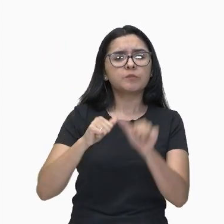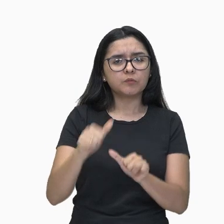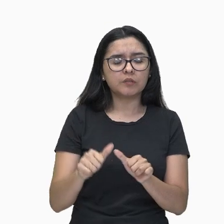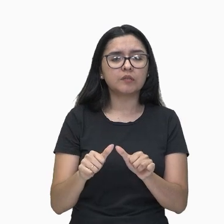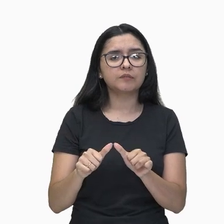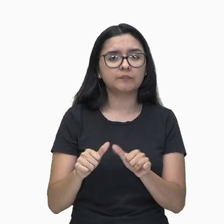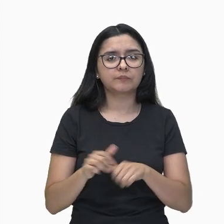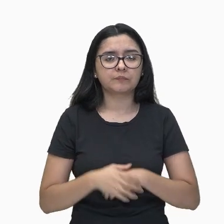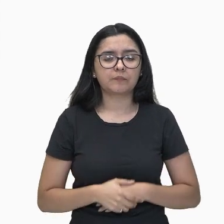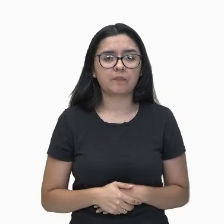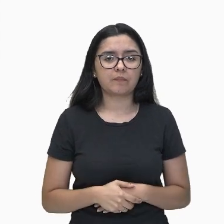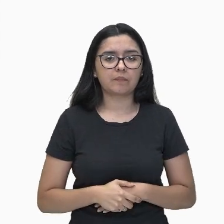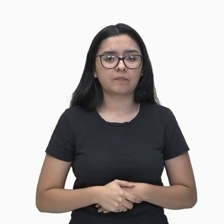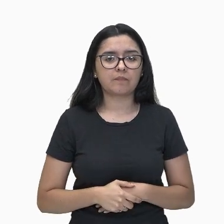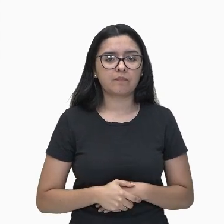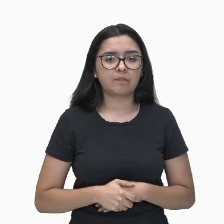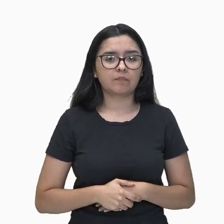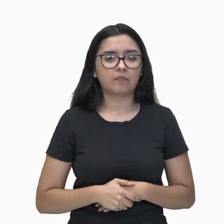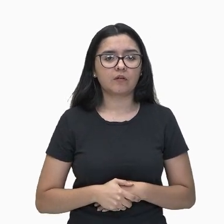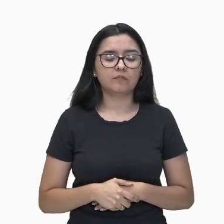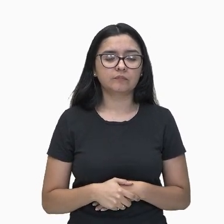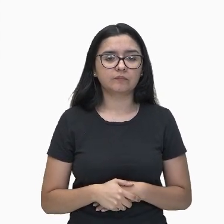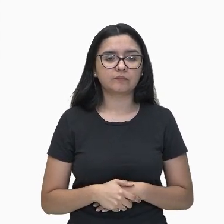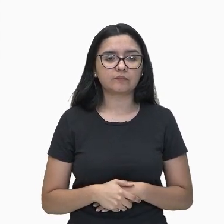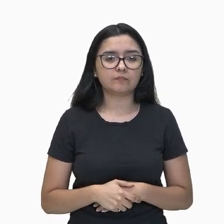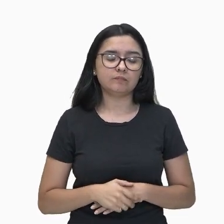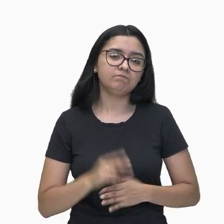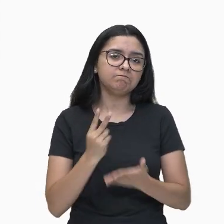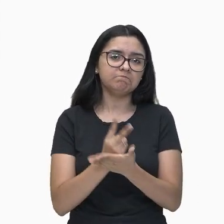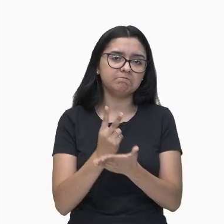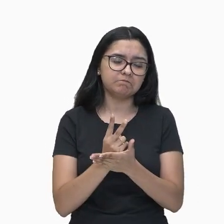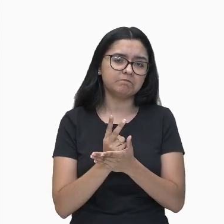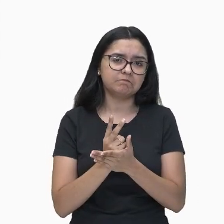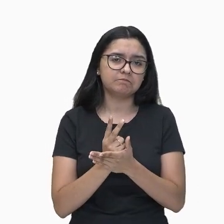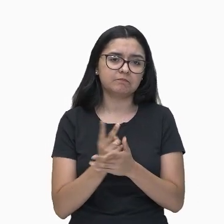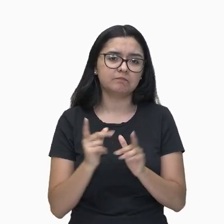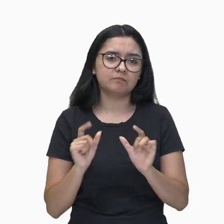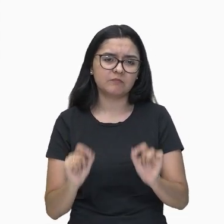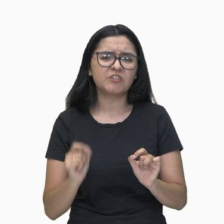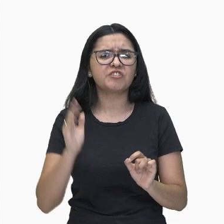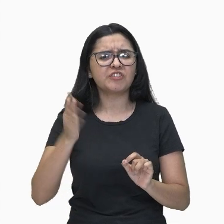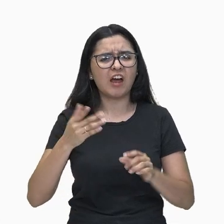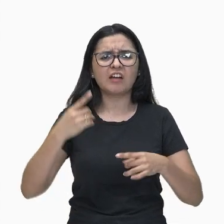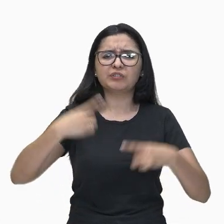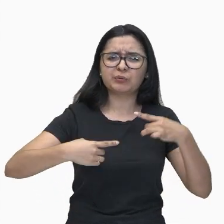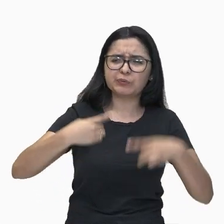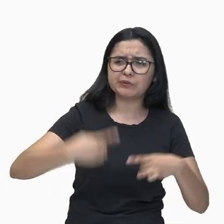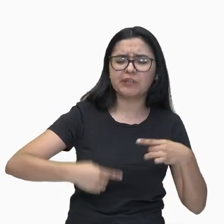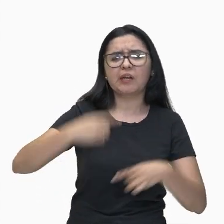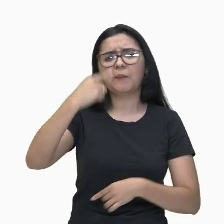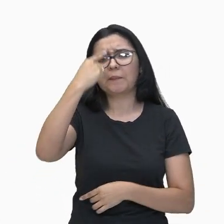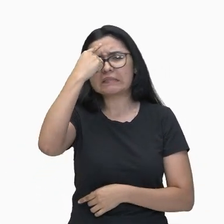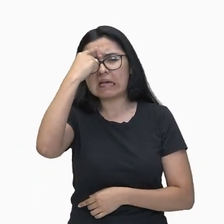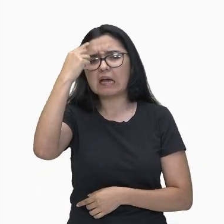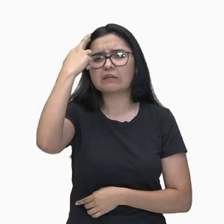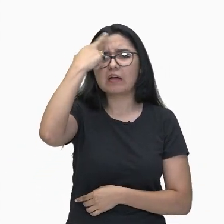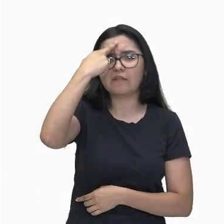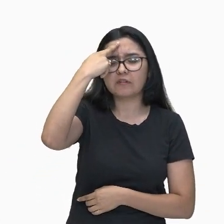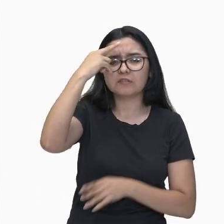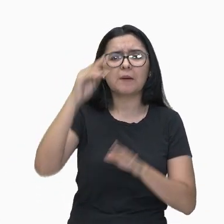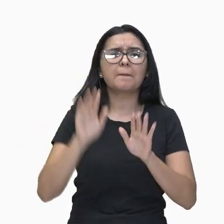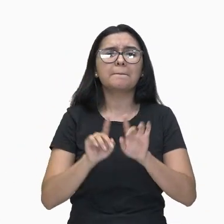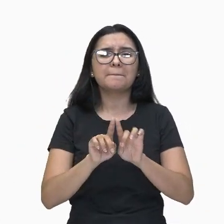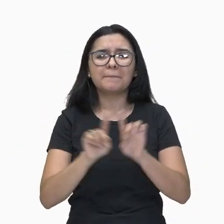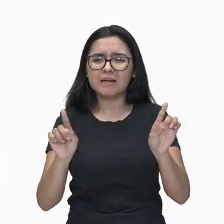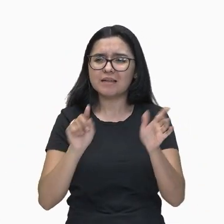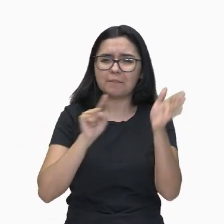profundas, ela permaneceu, apesar de tudo que foi já discutido, pensado, refletido, mas a pergunta, o que